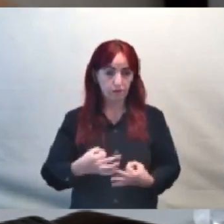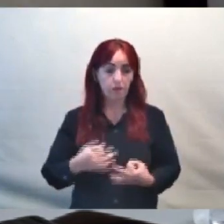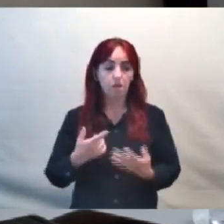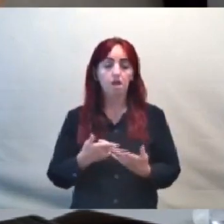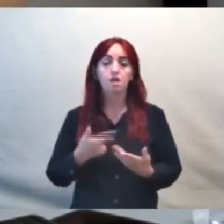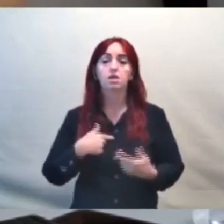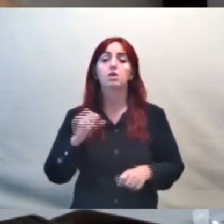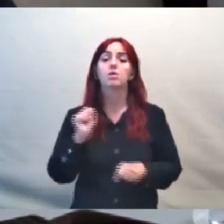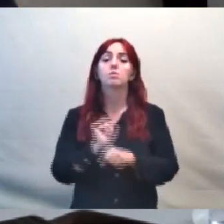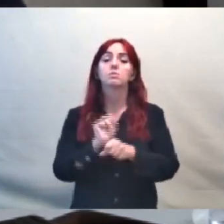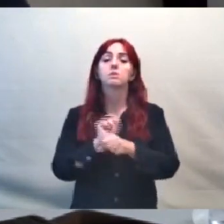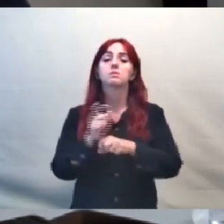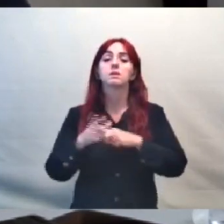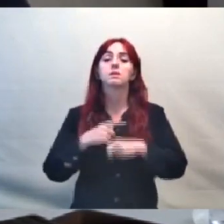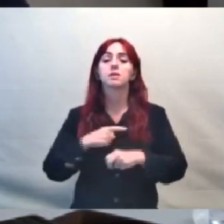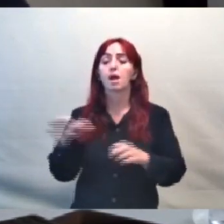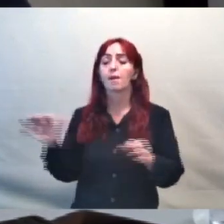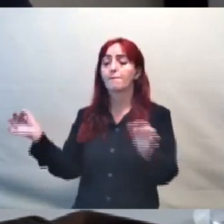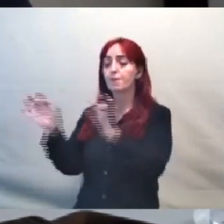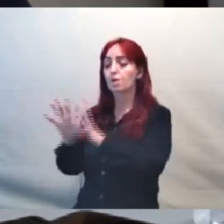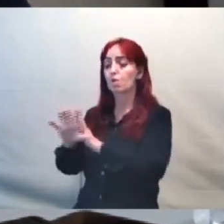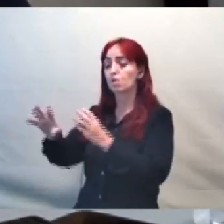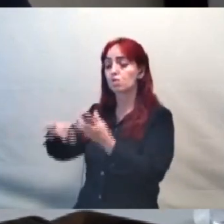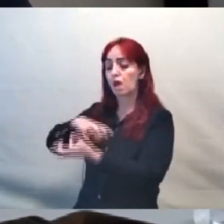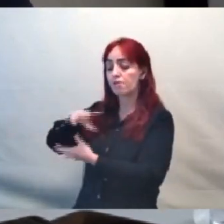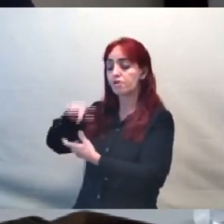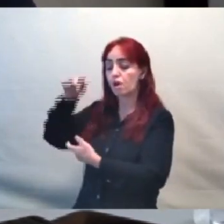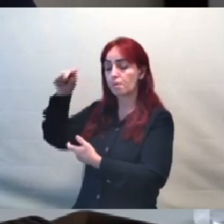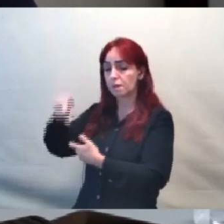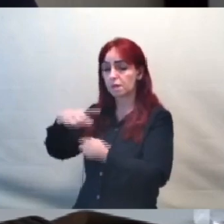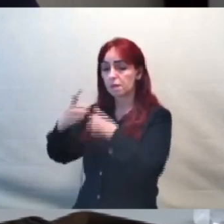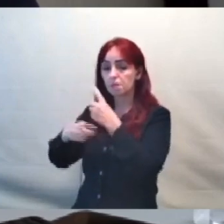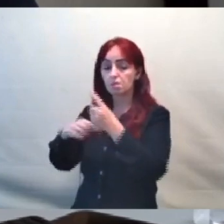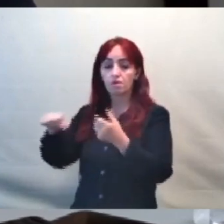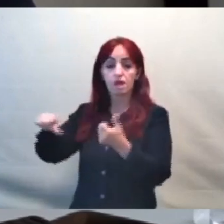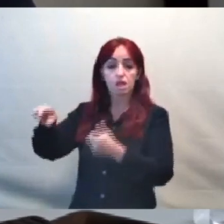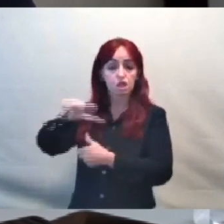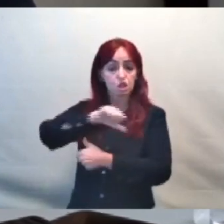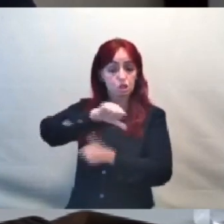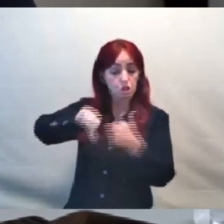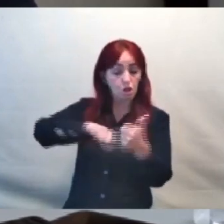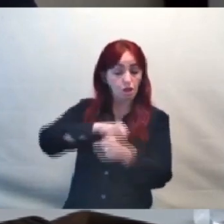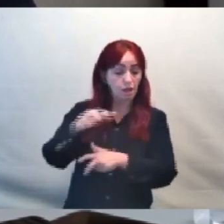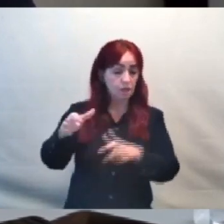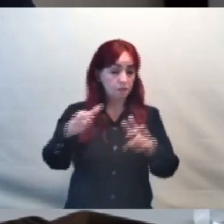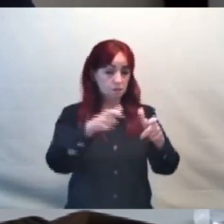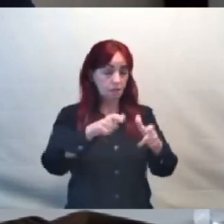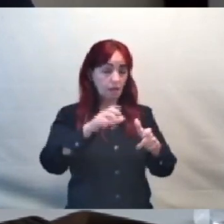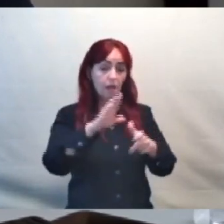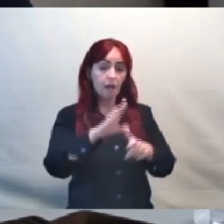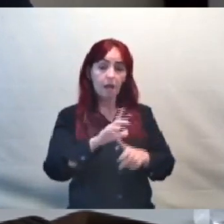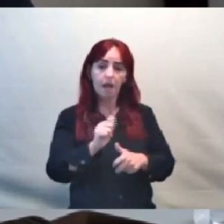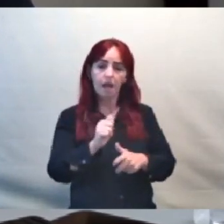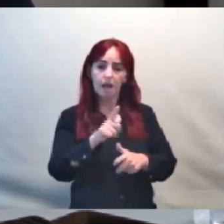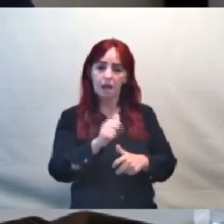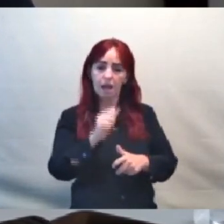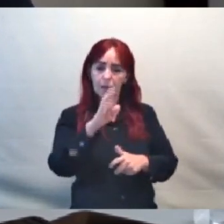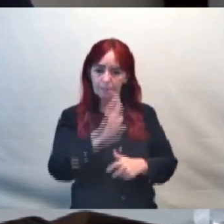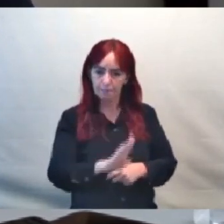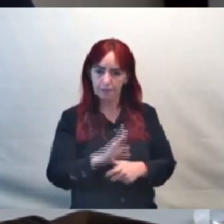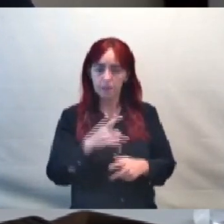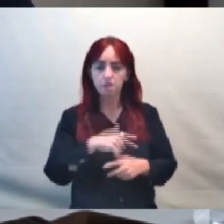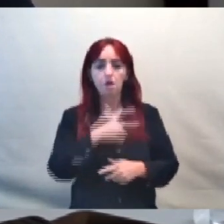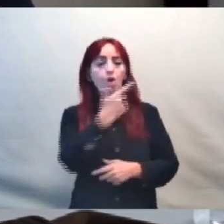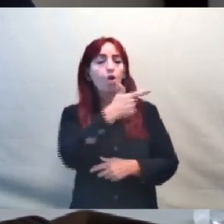essa parte, vamos passar depois para a ala B, e vários outros gastos aqui que eu acho que foram